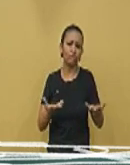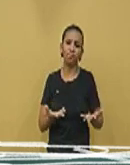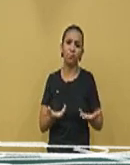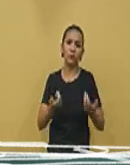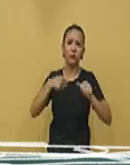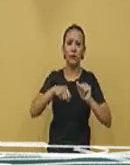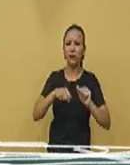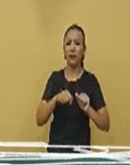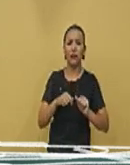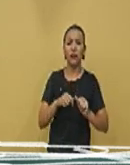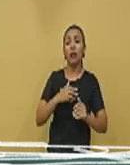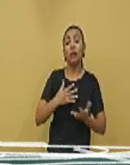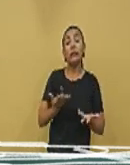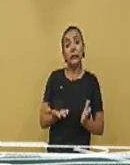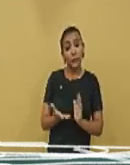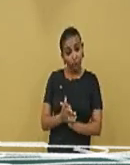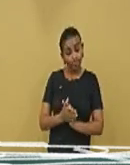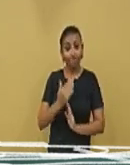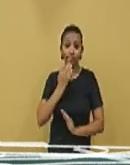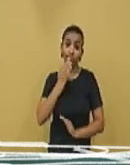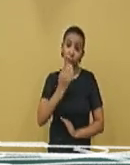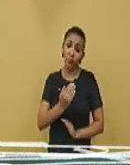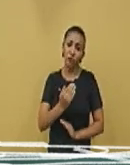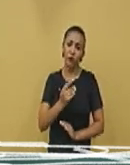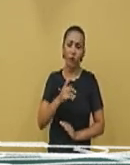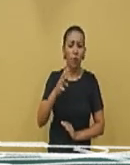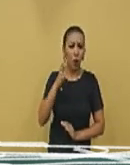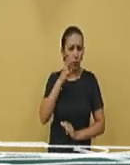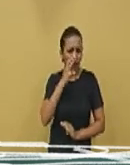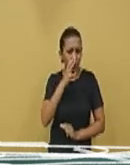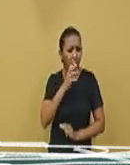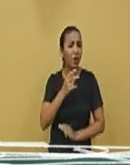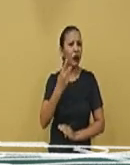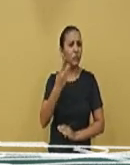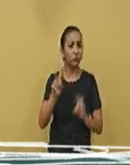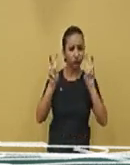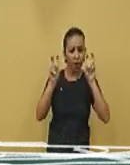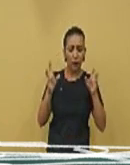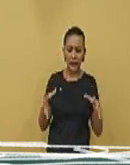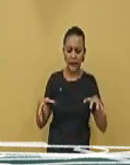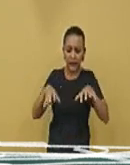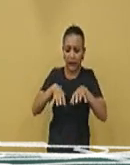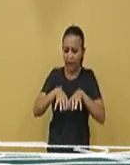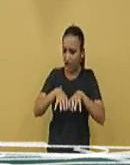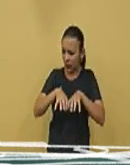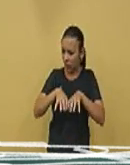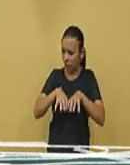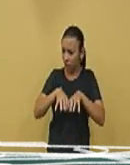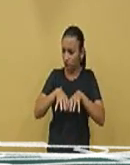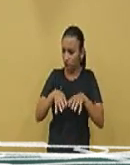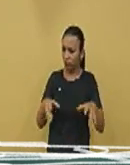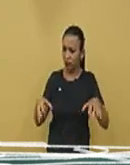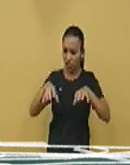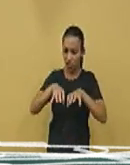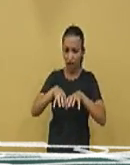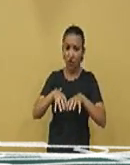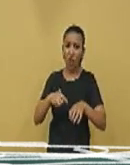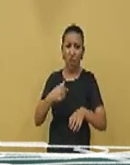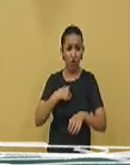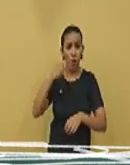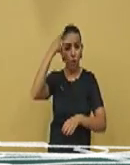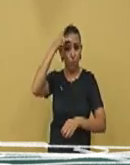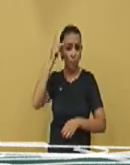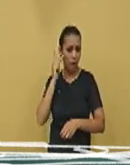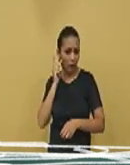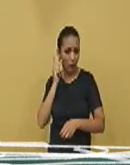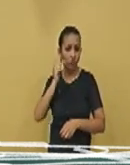currículo em lugar nenhum. Então, eu queria pedir para você observar sobre essas questões, a centralização. Eu não sou centralizador. Professora Paula,